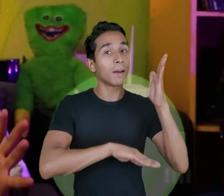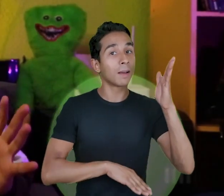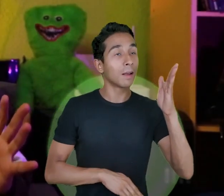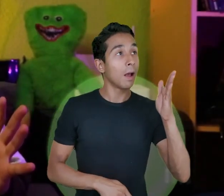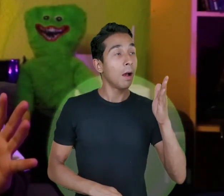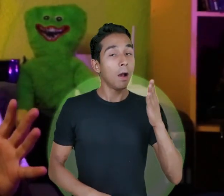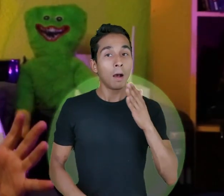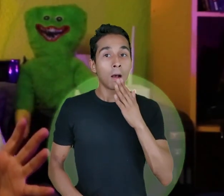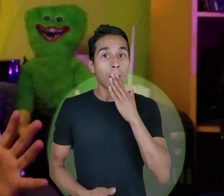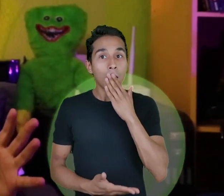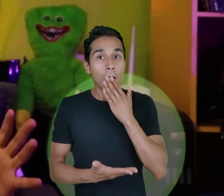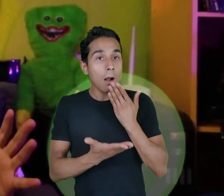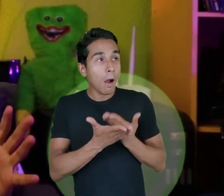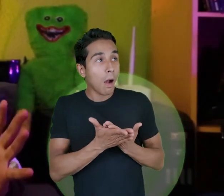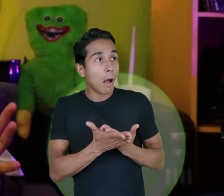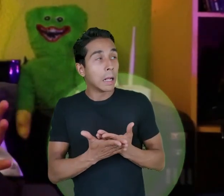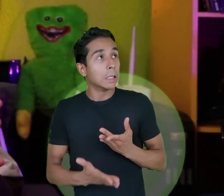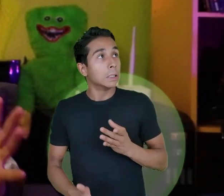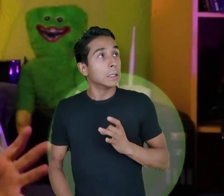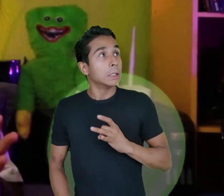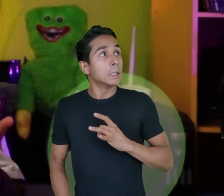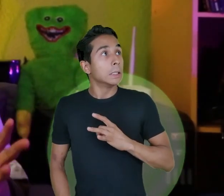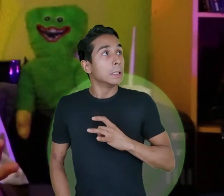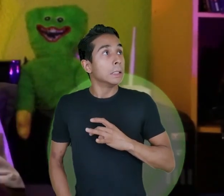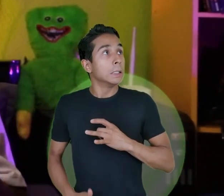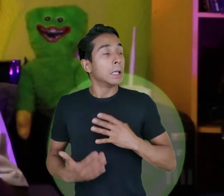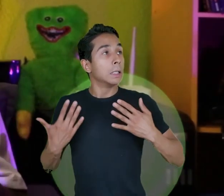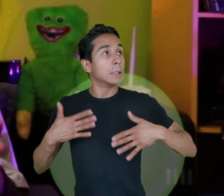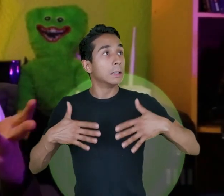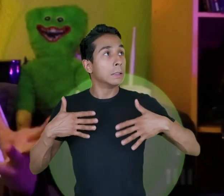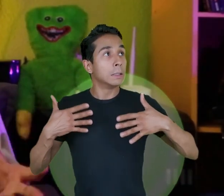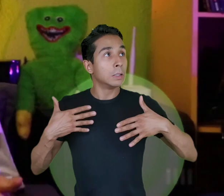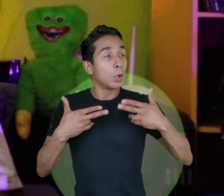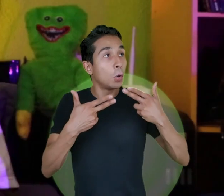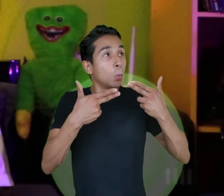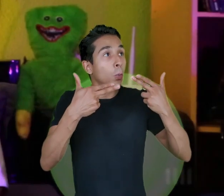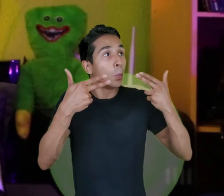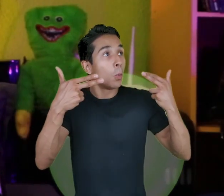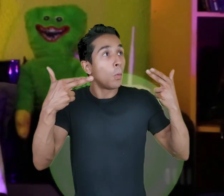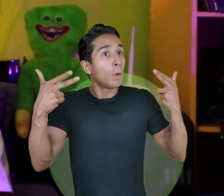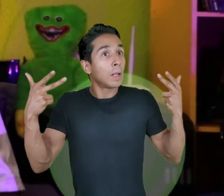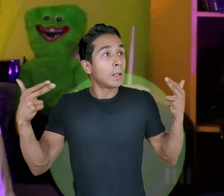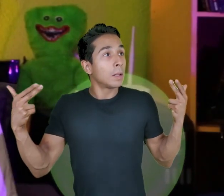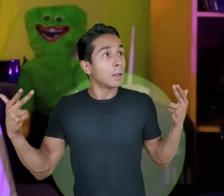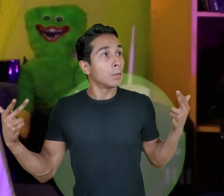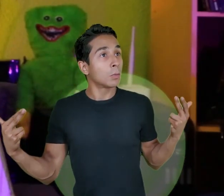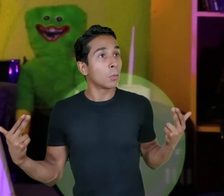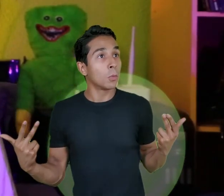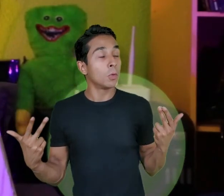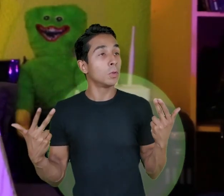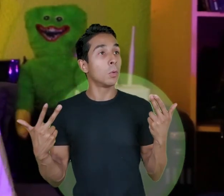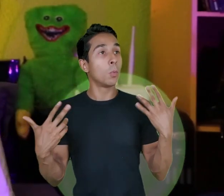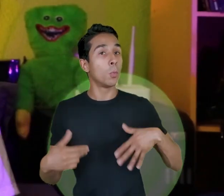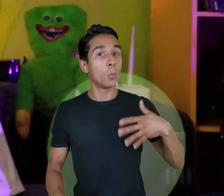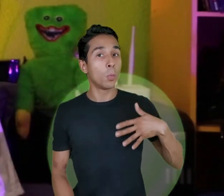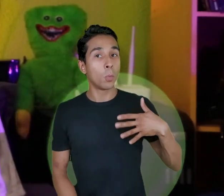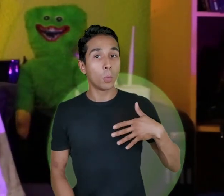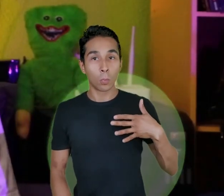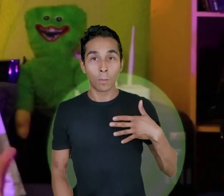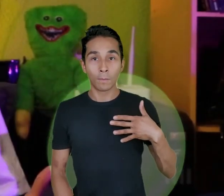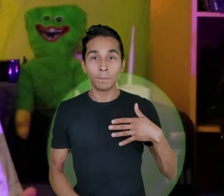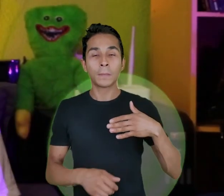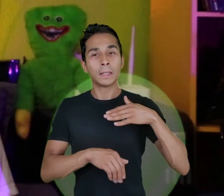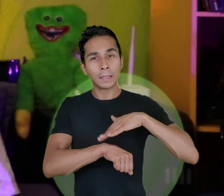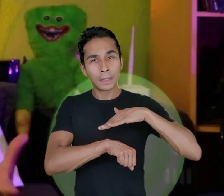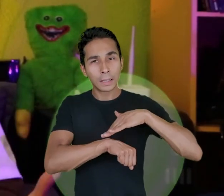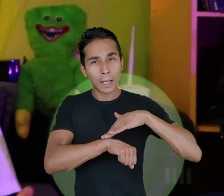mundo, ele fica assustado, ele não sabe muito como lidar, né, com tanta novidade, com esse mundo infinito de possibilidades. Mas ao mesmo tempo